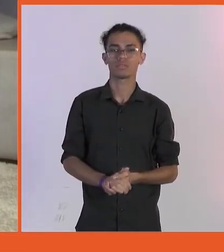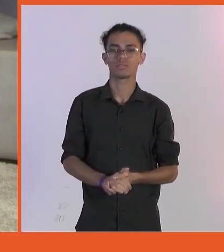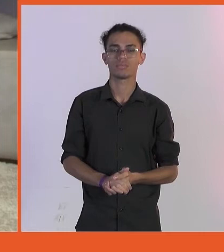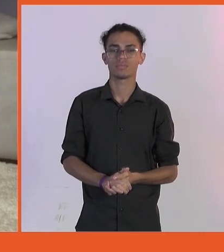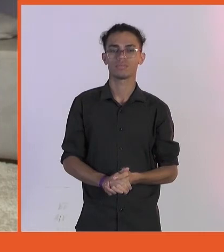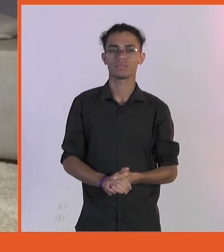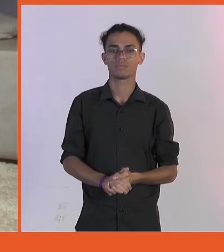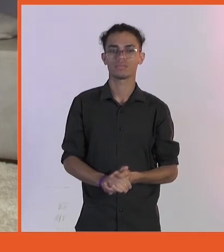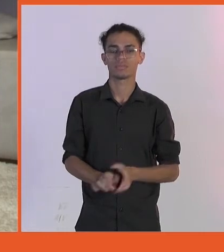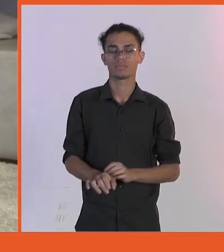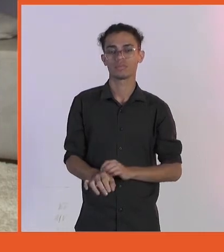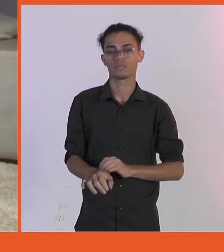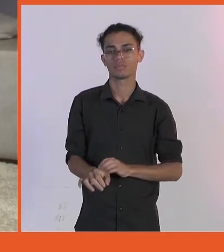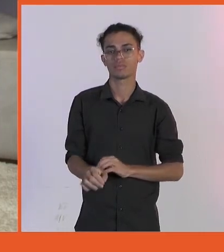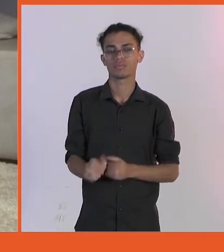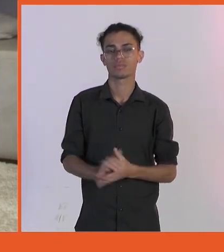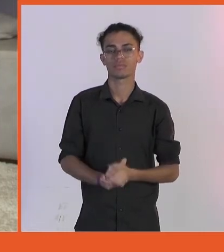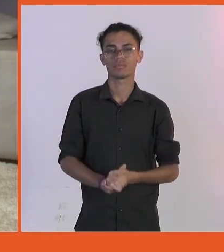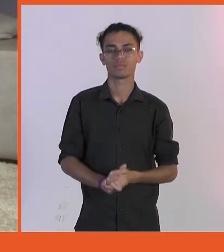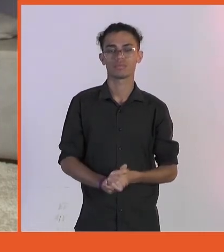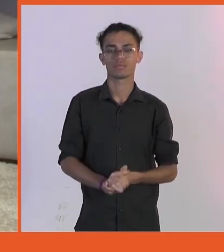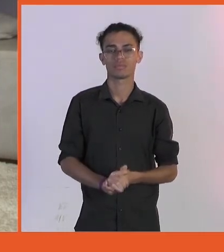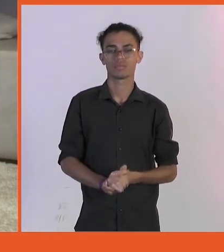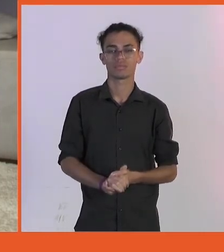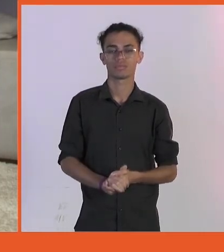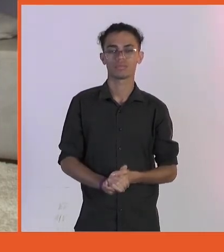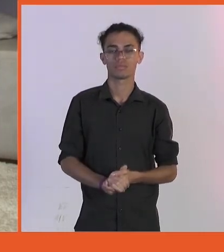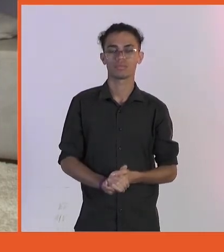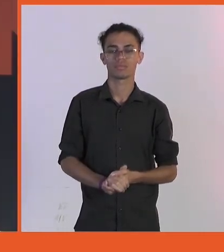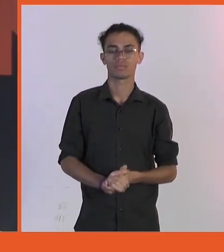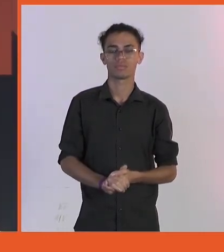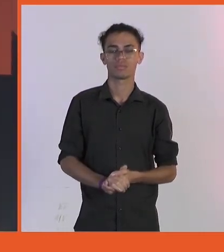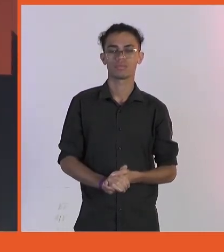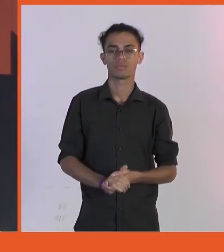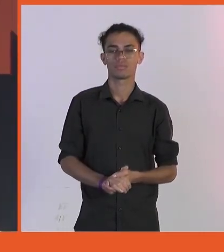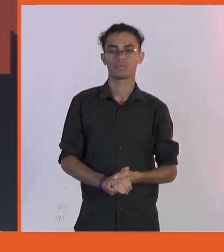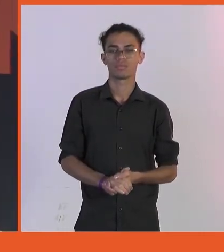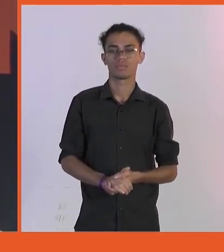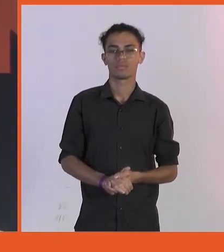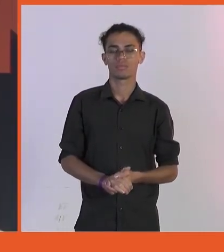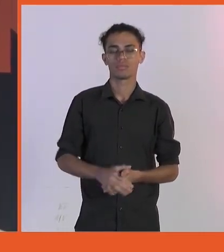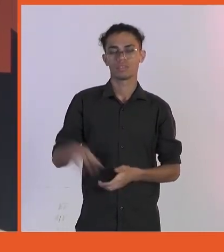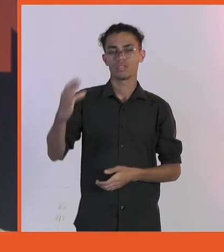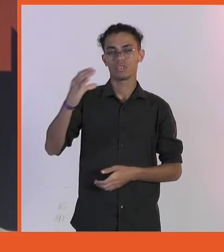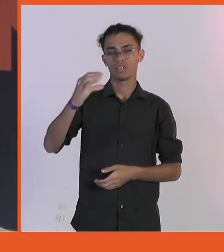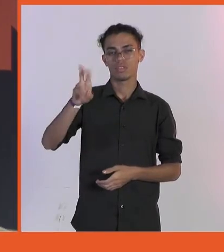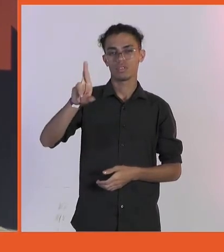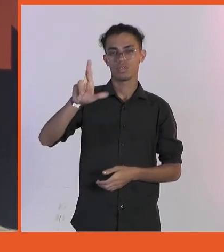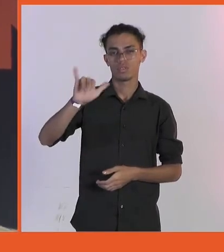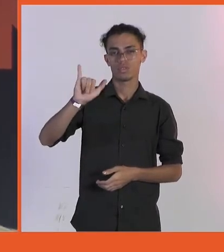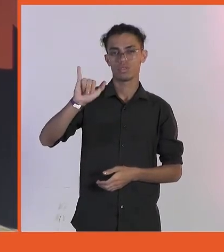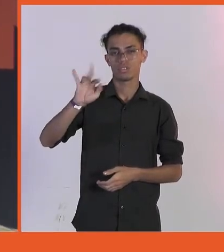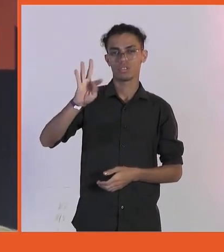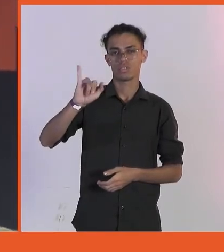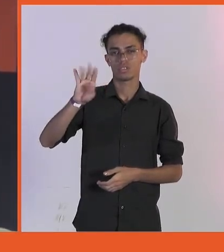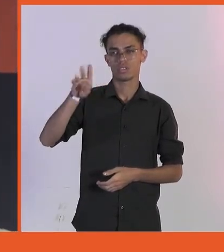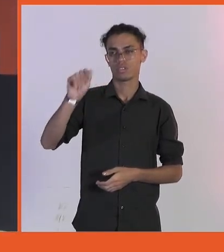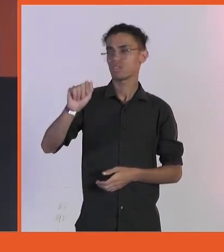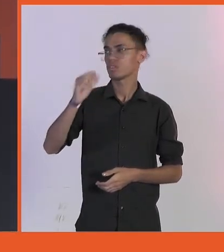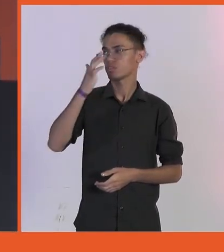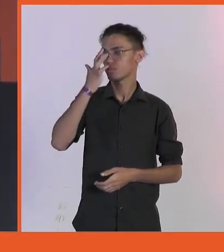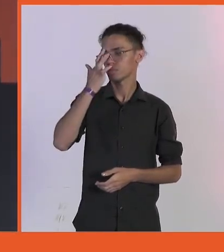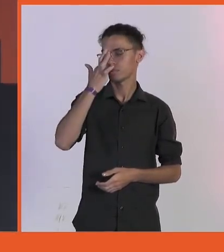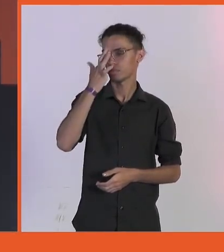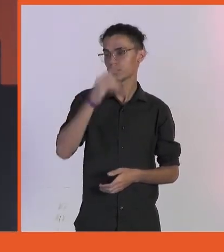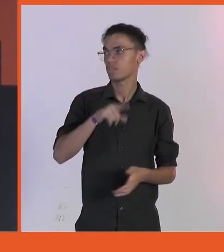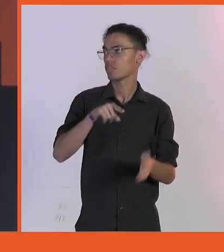Pode falar o seu arroba, o seu nome, aí você fala a pergunta. Eu sou da Viver Curitiba. Já falei com vocês, né? Mas